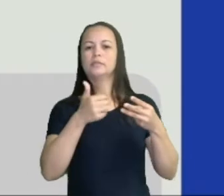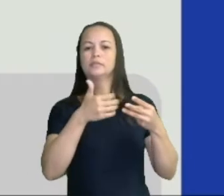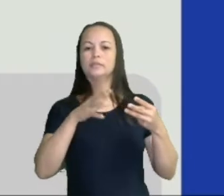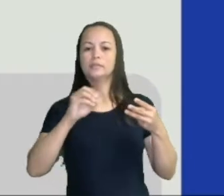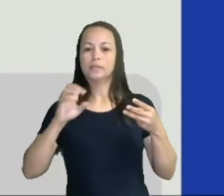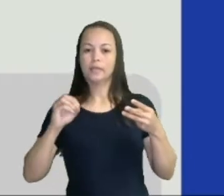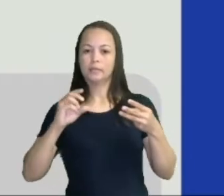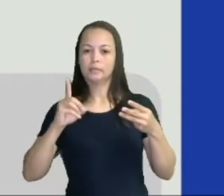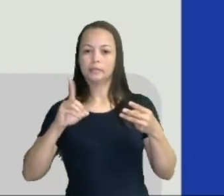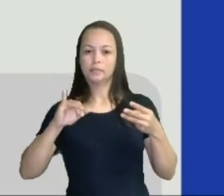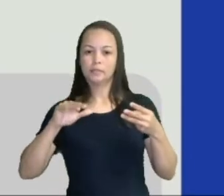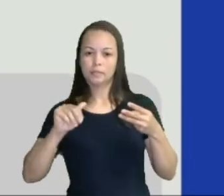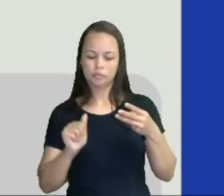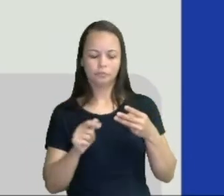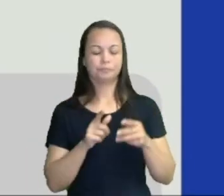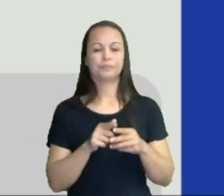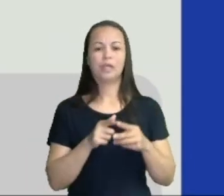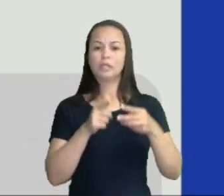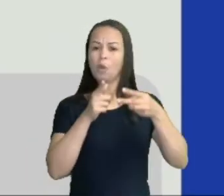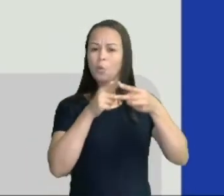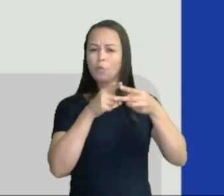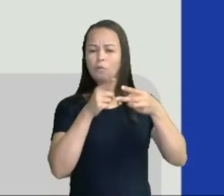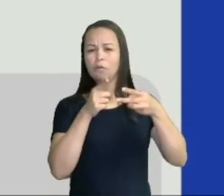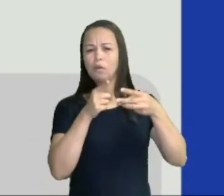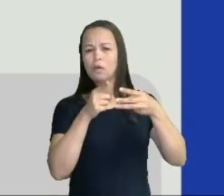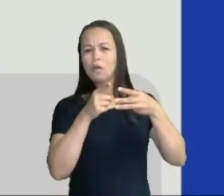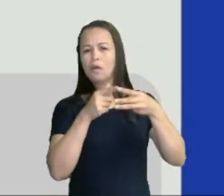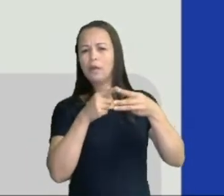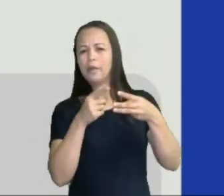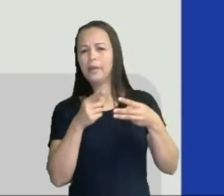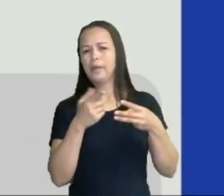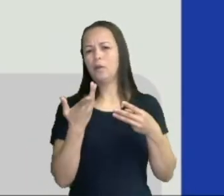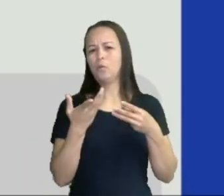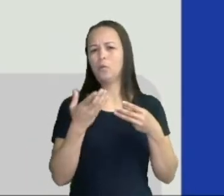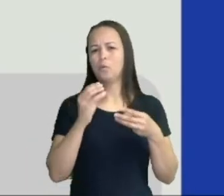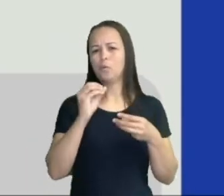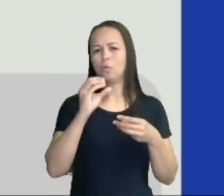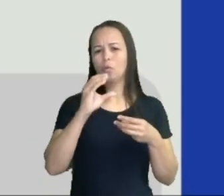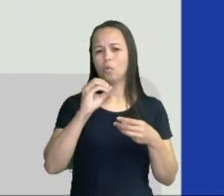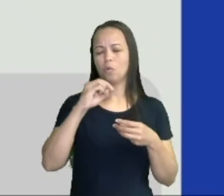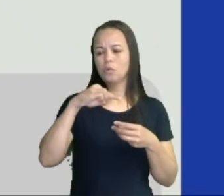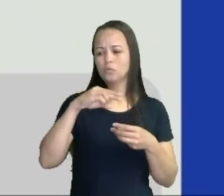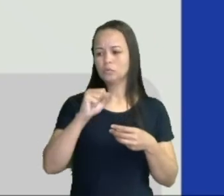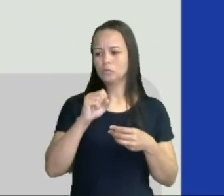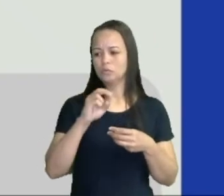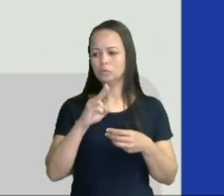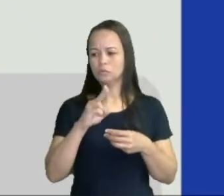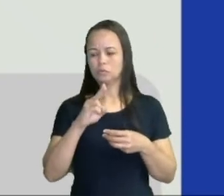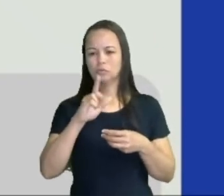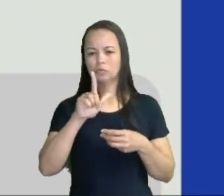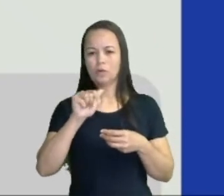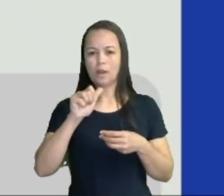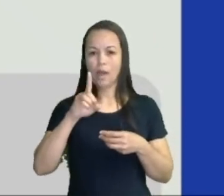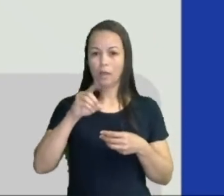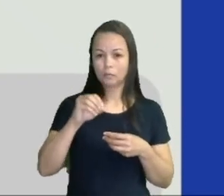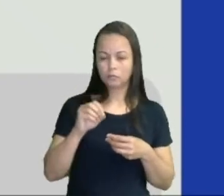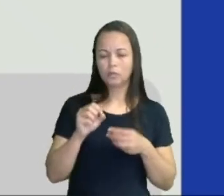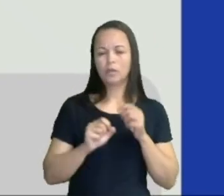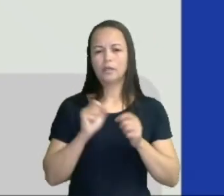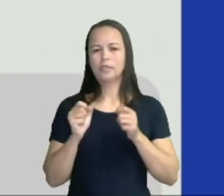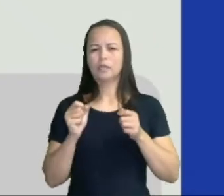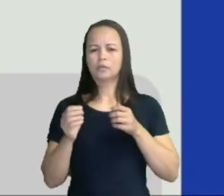o momento em que ele vai... A economia ali da França, ela está oscilando bastante e muitos